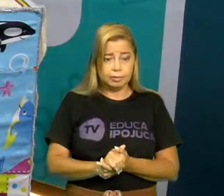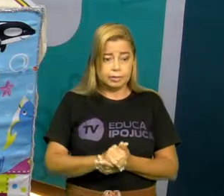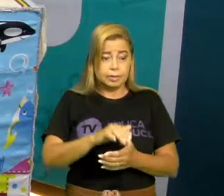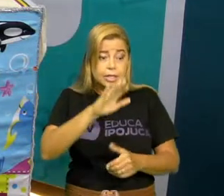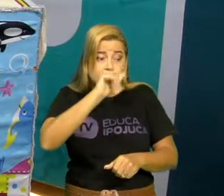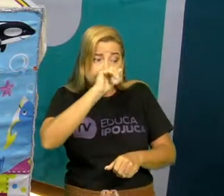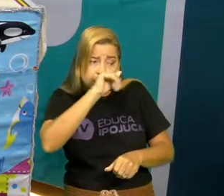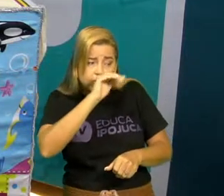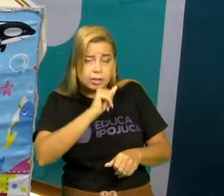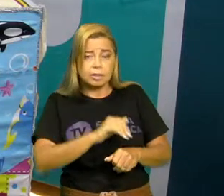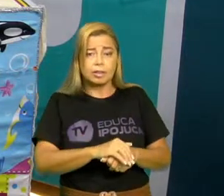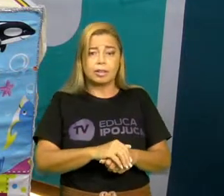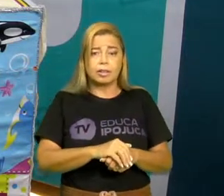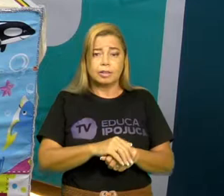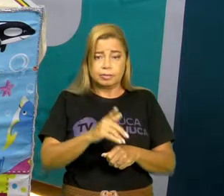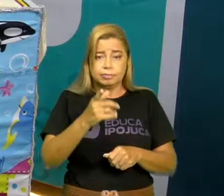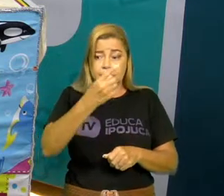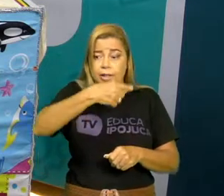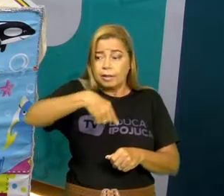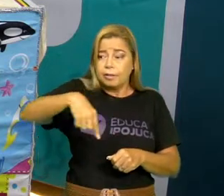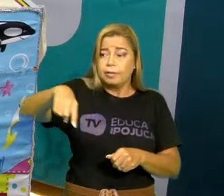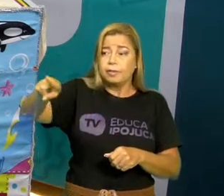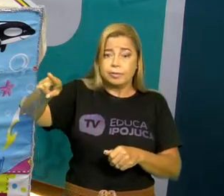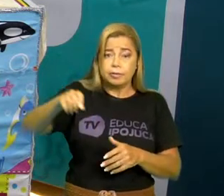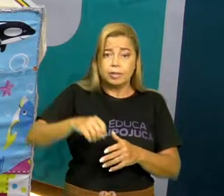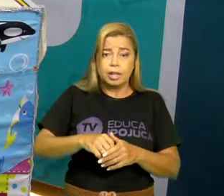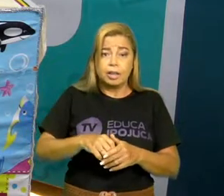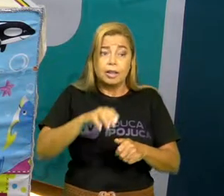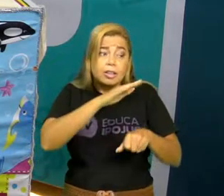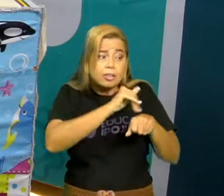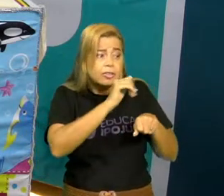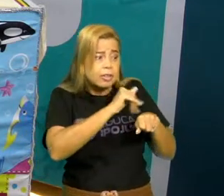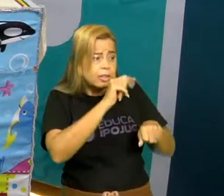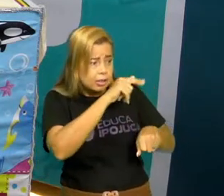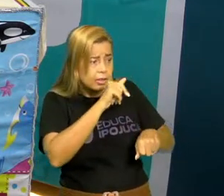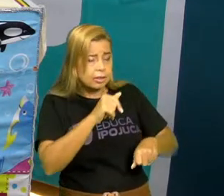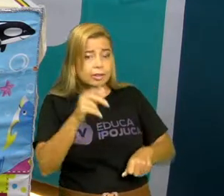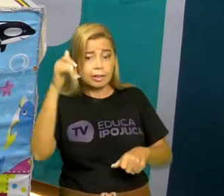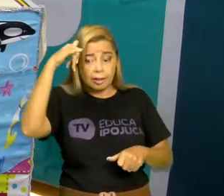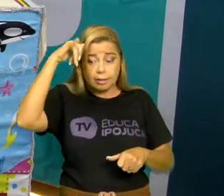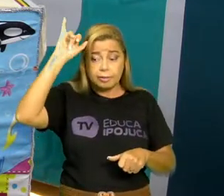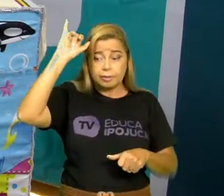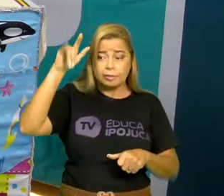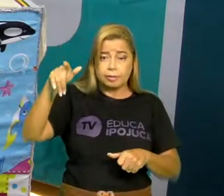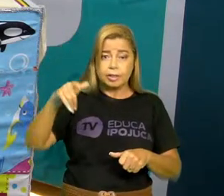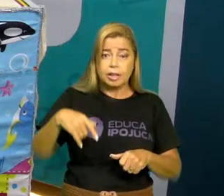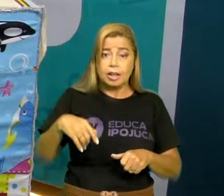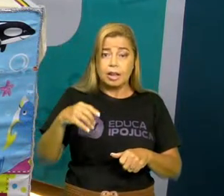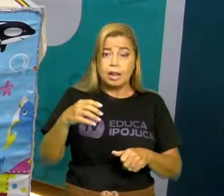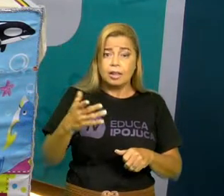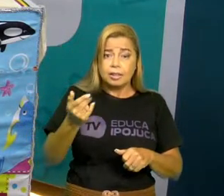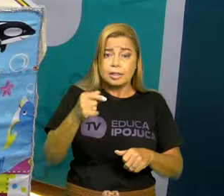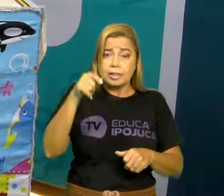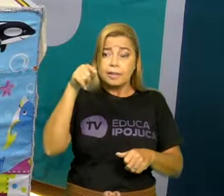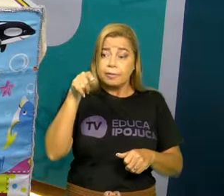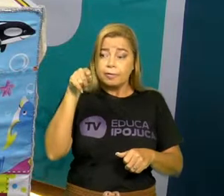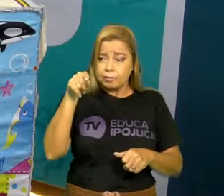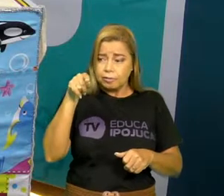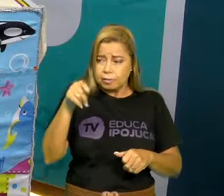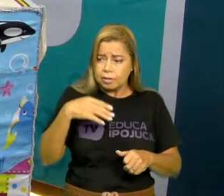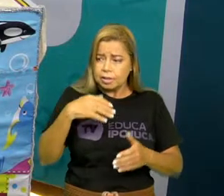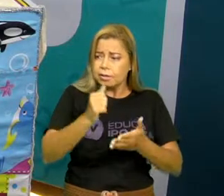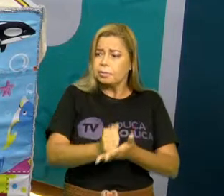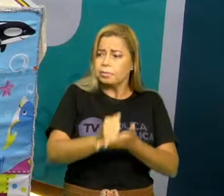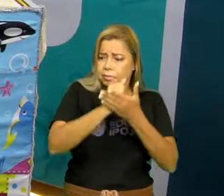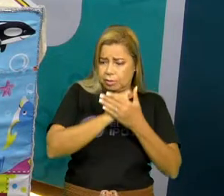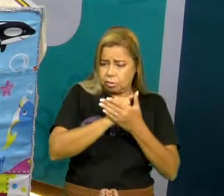Ela foi lá no celeiro e chamou a vaca. Dona vaca, vamos me ajudar a plantar esses grãos